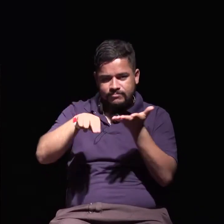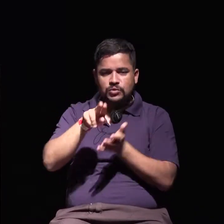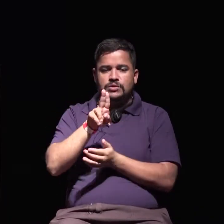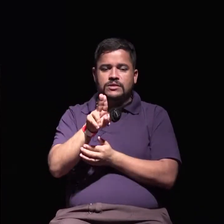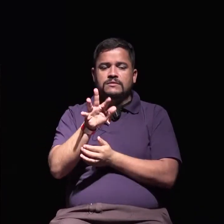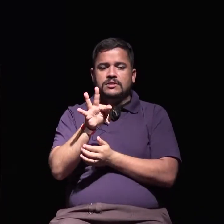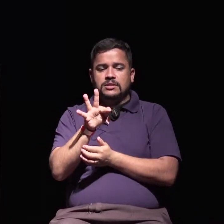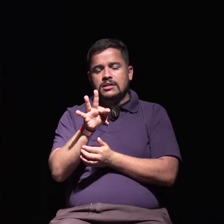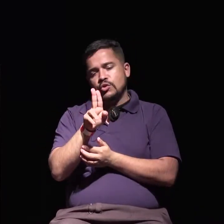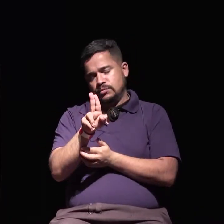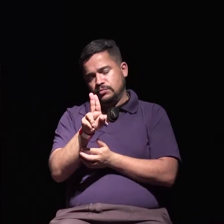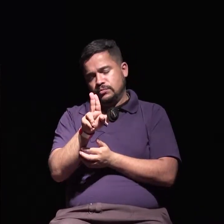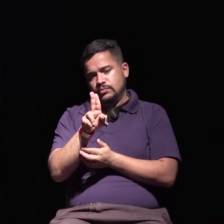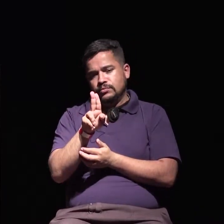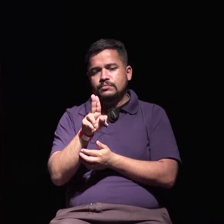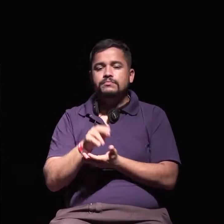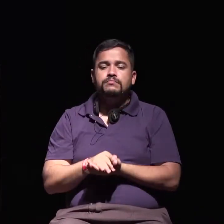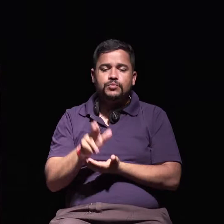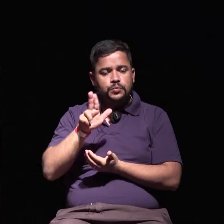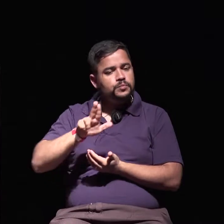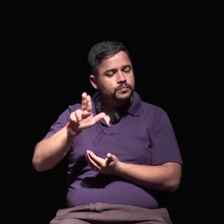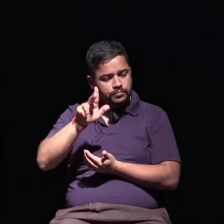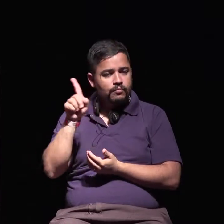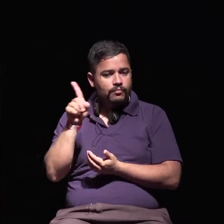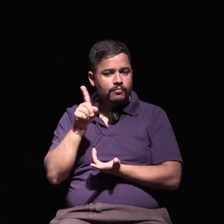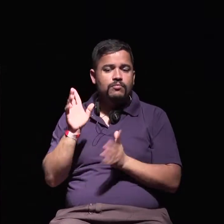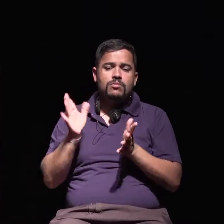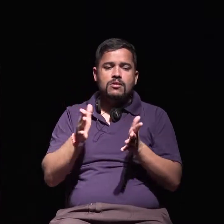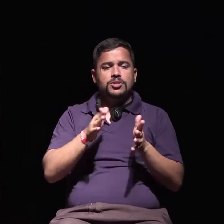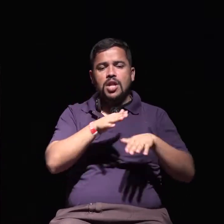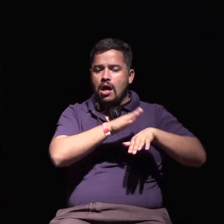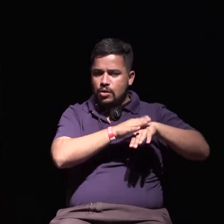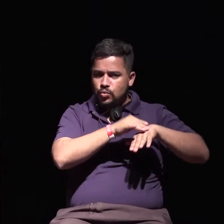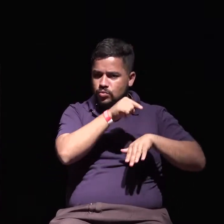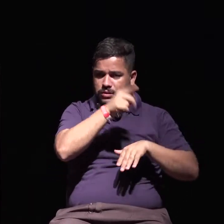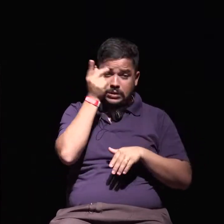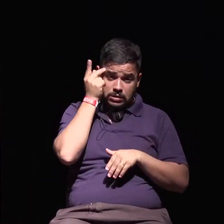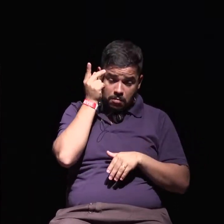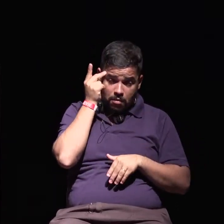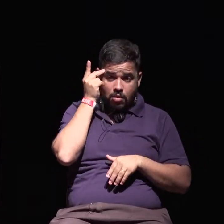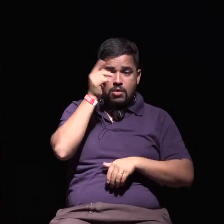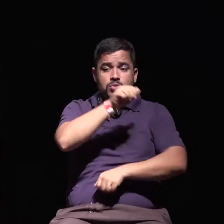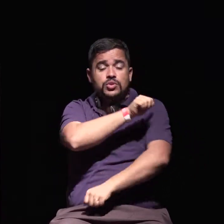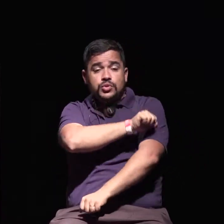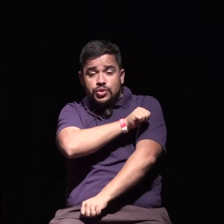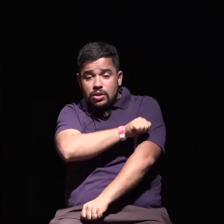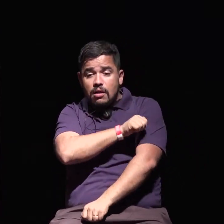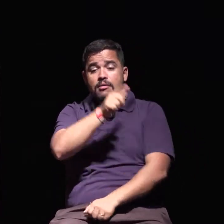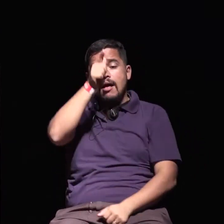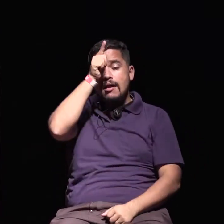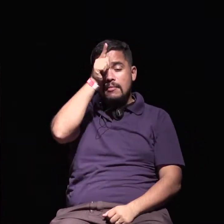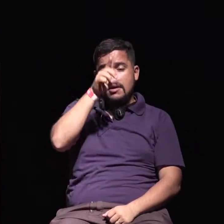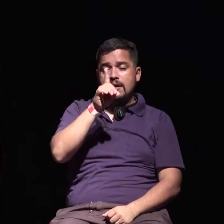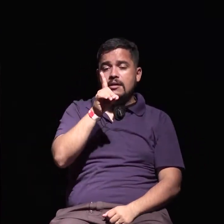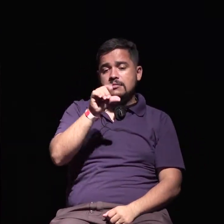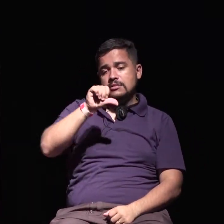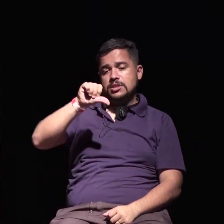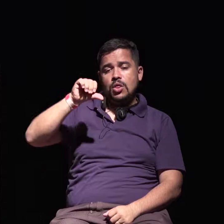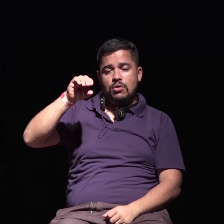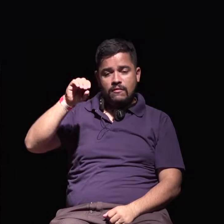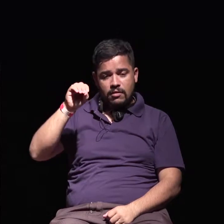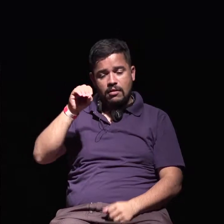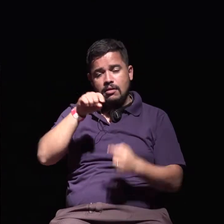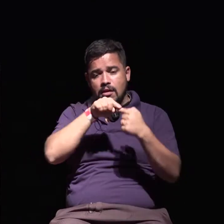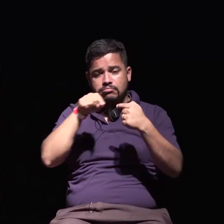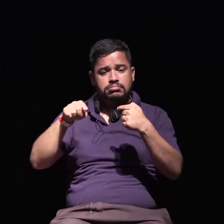de Uberlândia. Atuou em companhias de dança em São Paulo, no Rio de Janeiro e na Alemanha, dos anos 90 até os anos